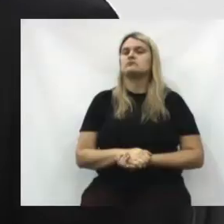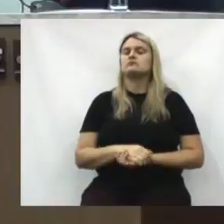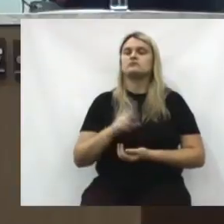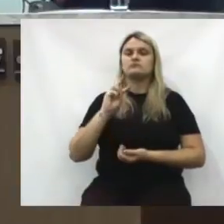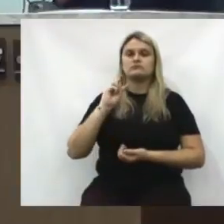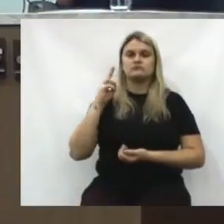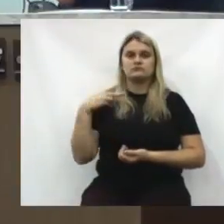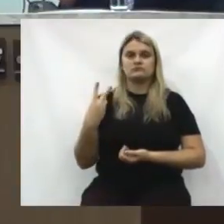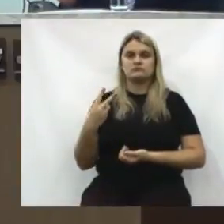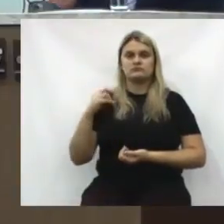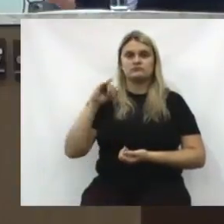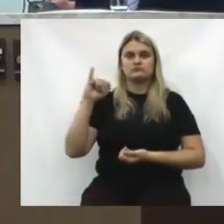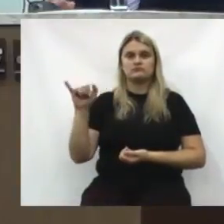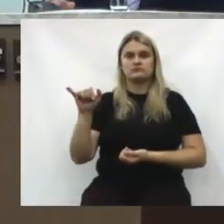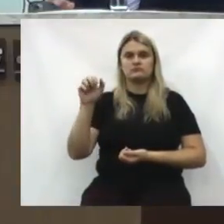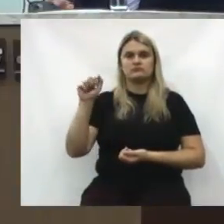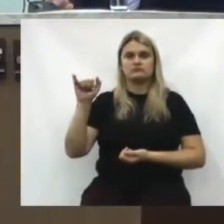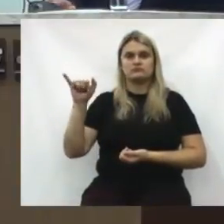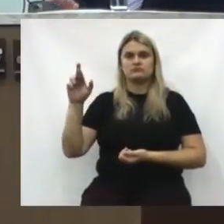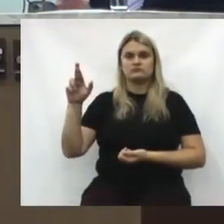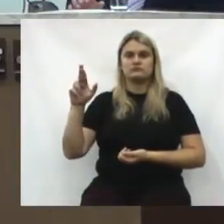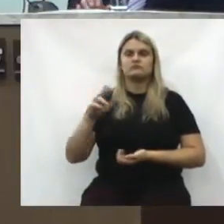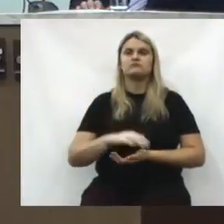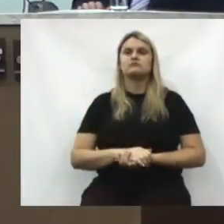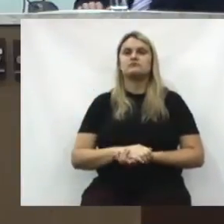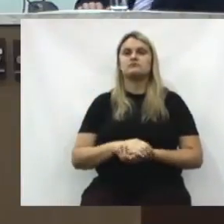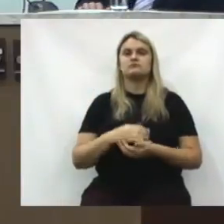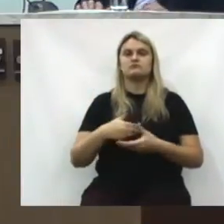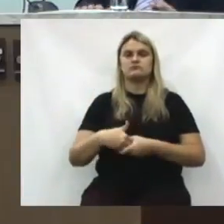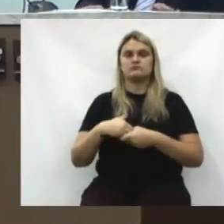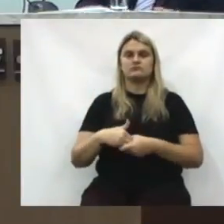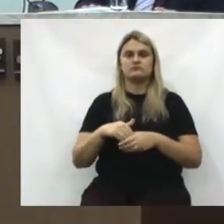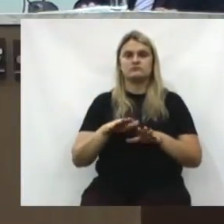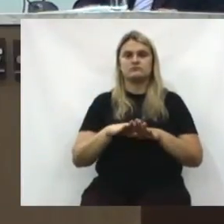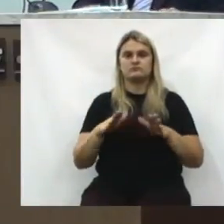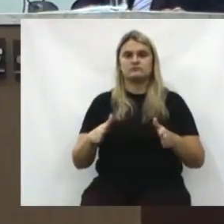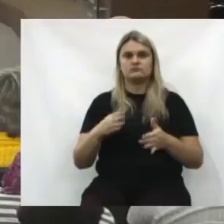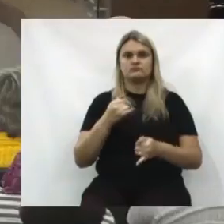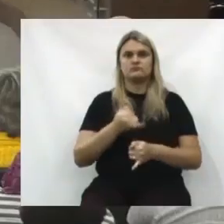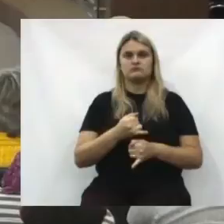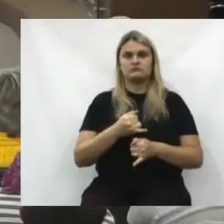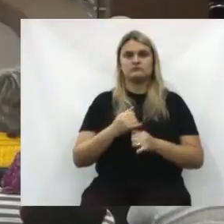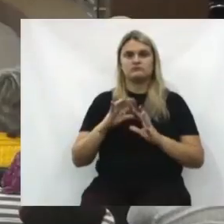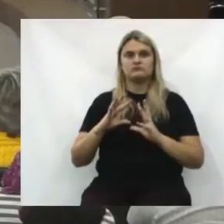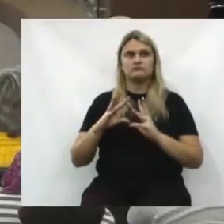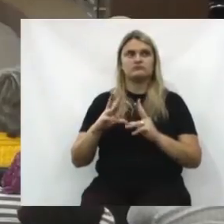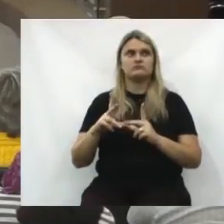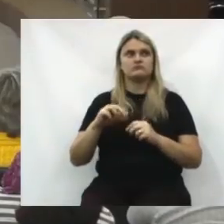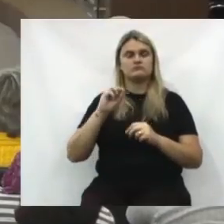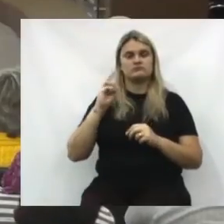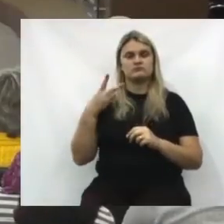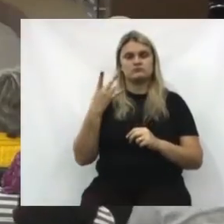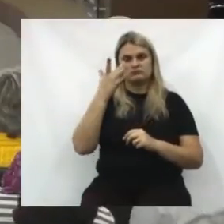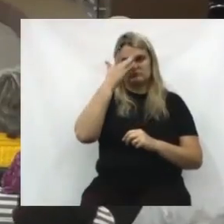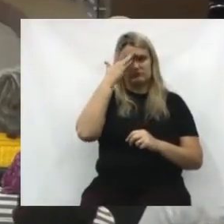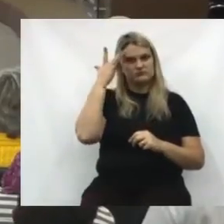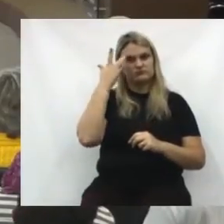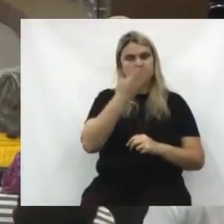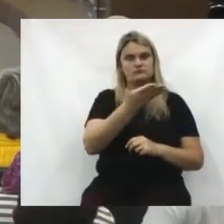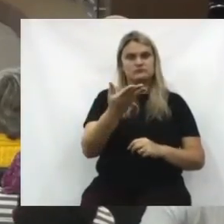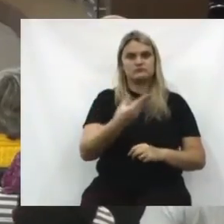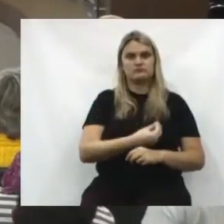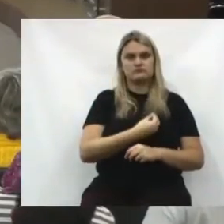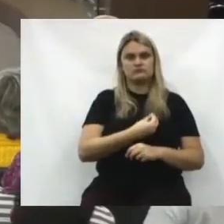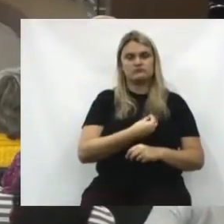Obrigado. Com a palavra o vereador Jair Brunhago. Quero cumprimentar a mesa diretora, nobres